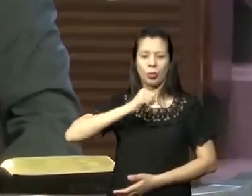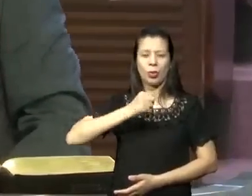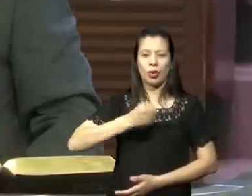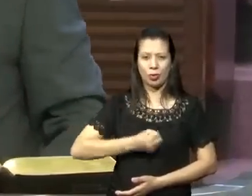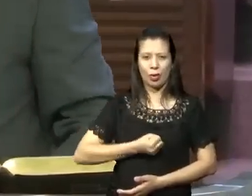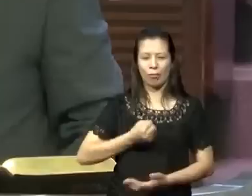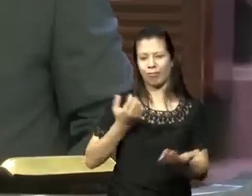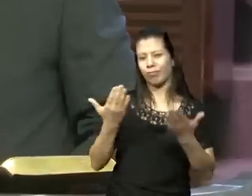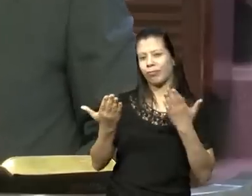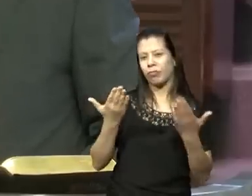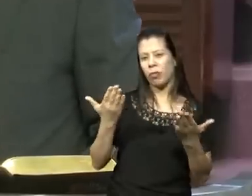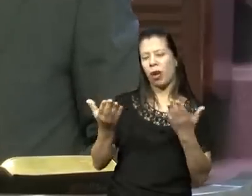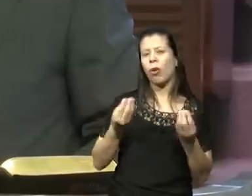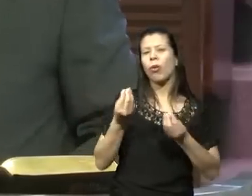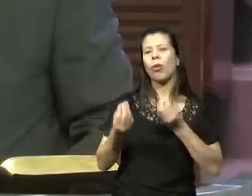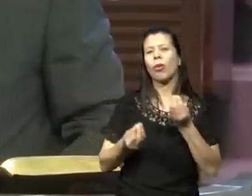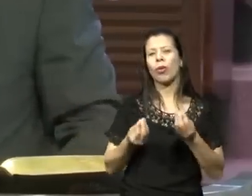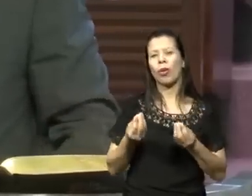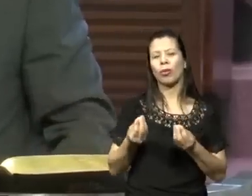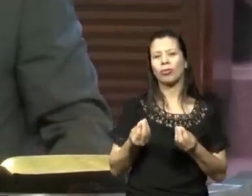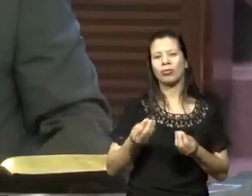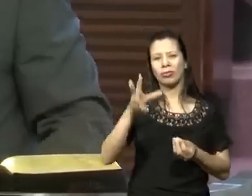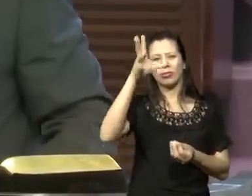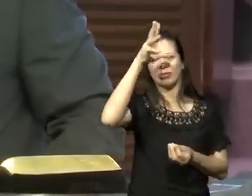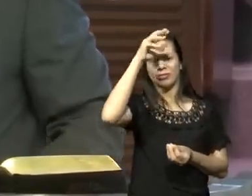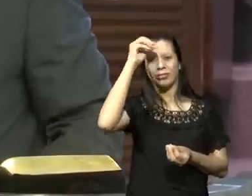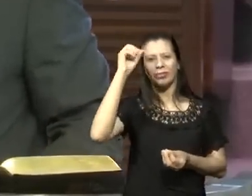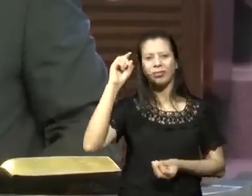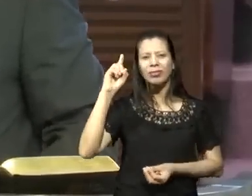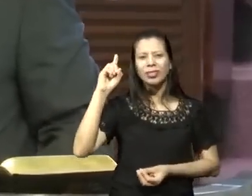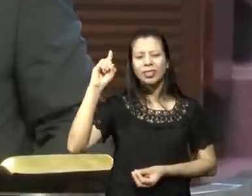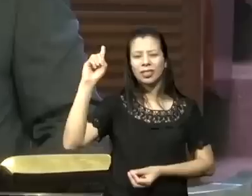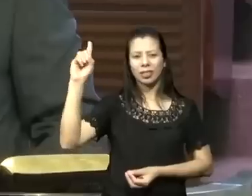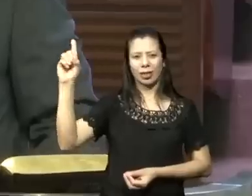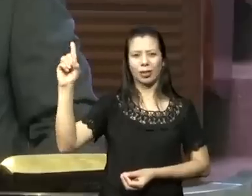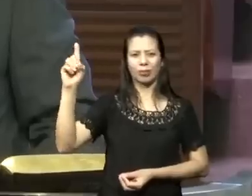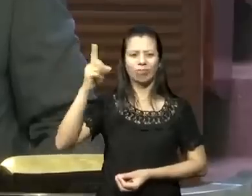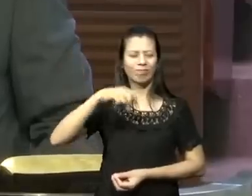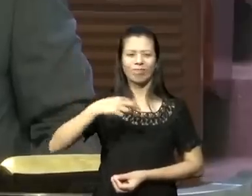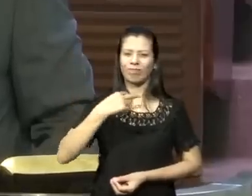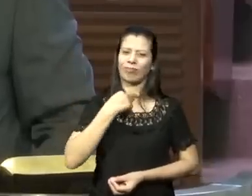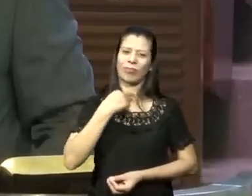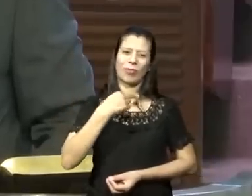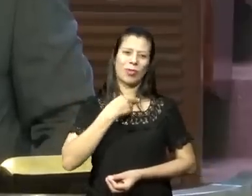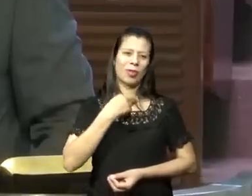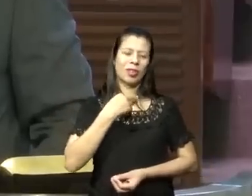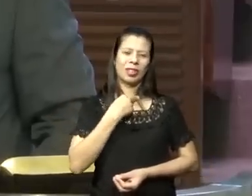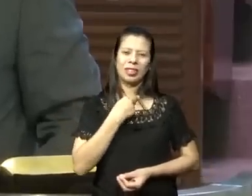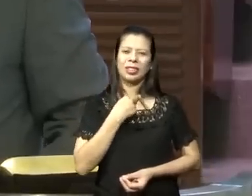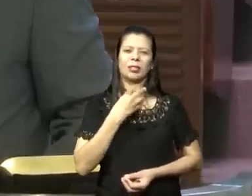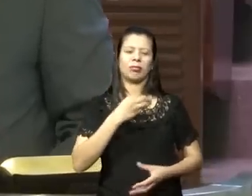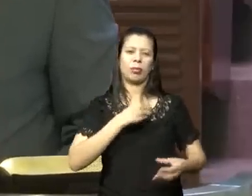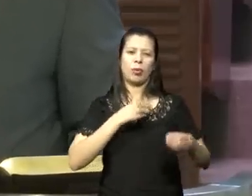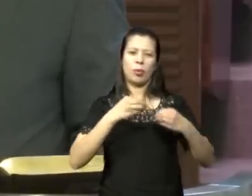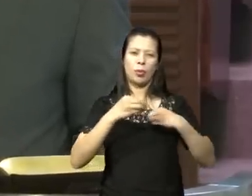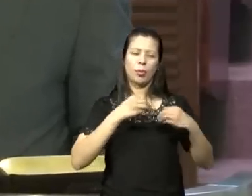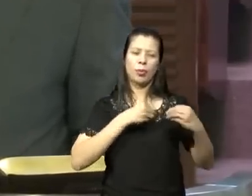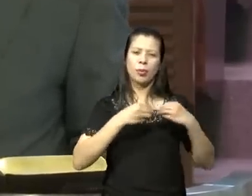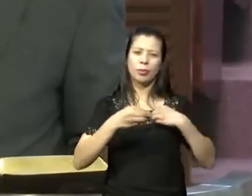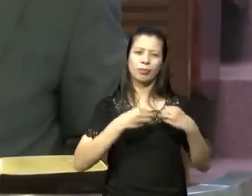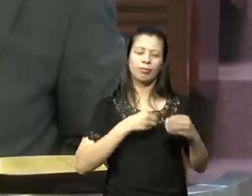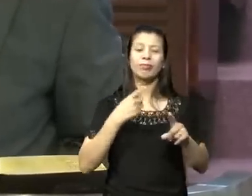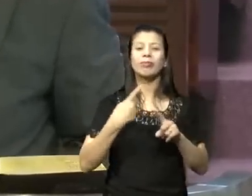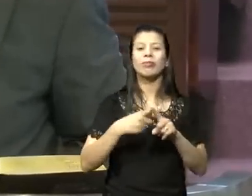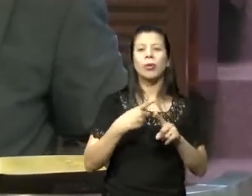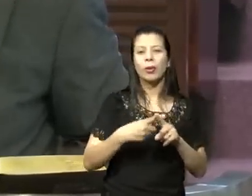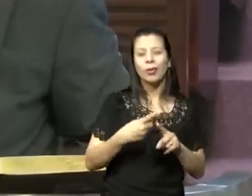A negação de Cristo equivale a permanecer em Pecado a retirada de Jesus no meio deles equivale a